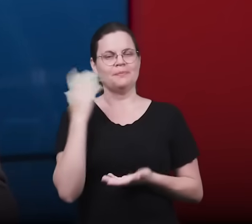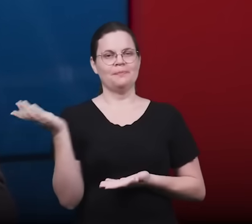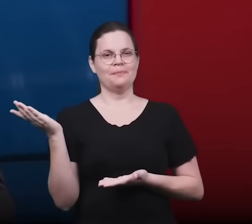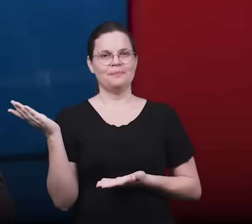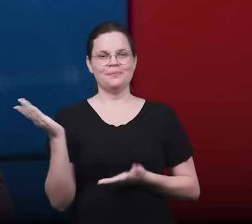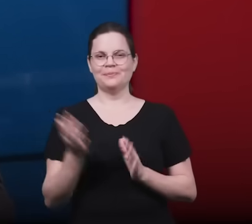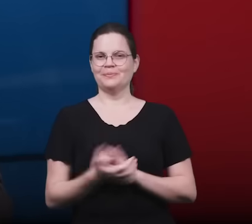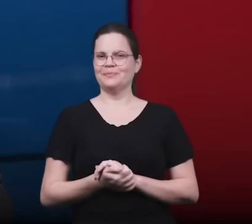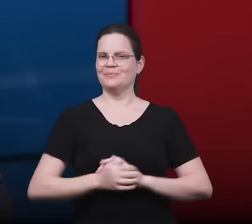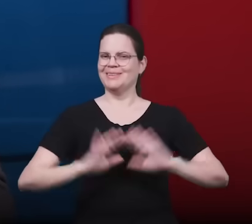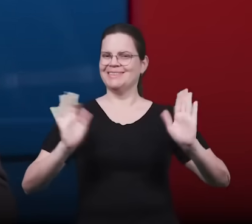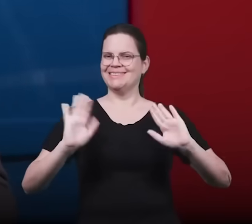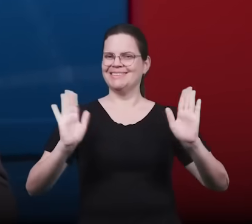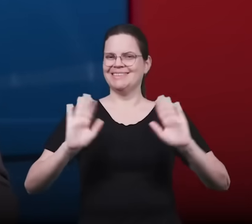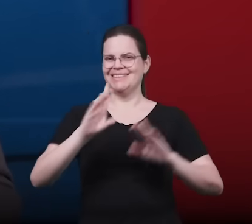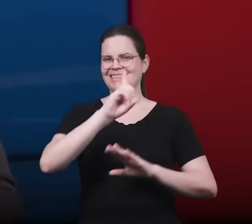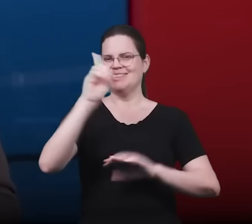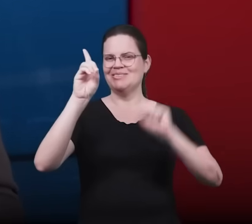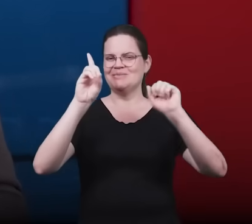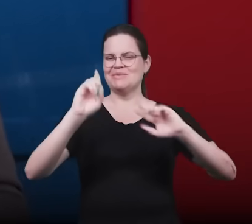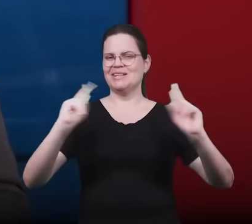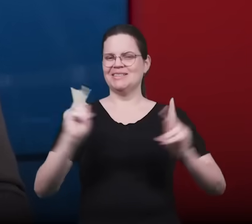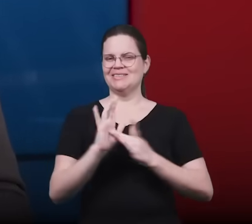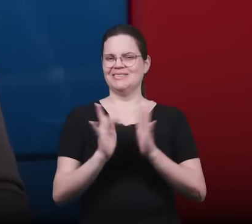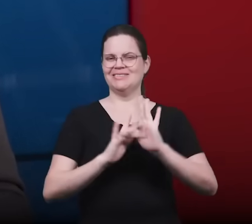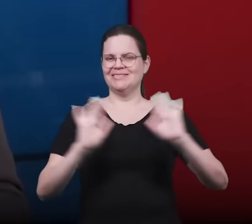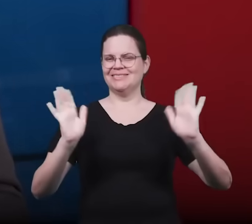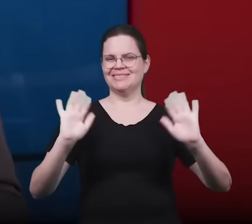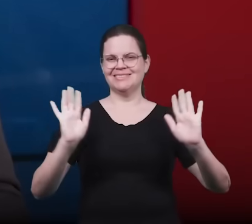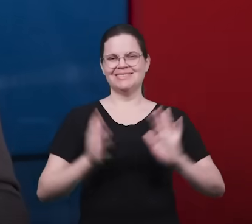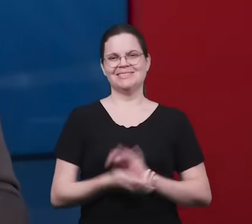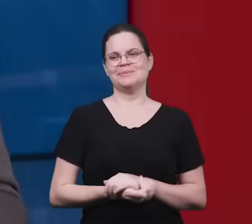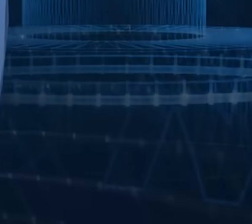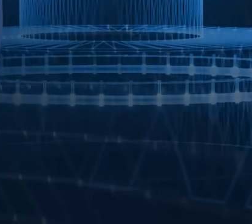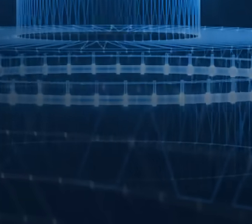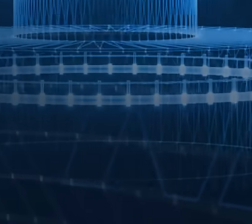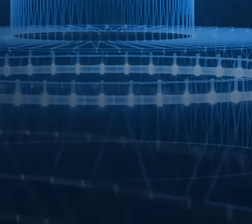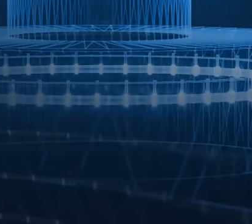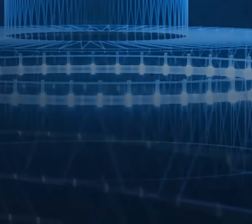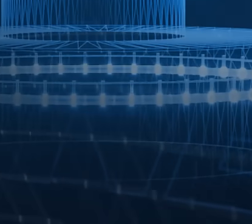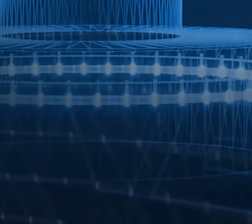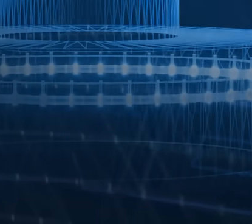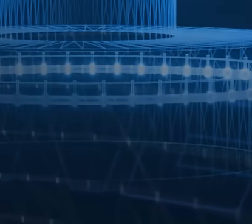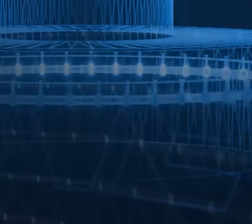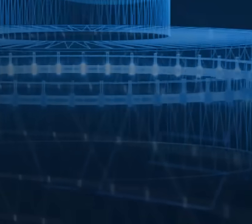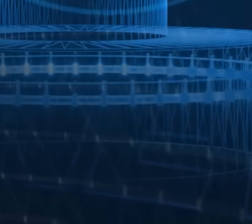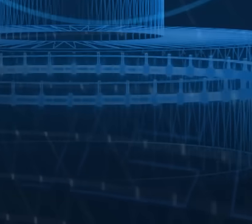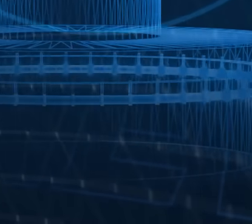marainews@radiomanaim.com.br. Até a próxima e a paz do Senhor Jesus.